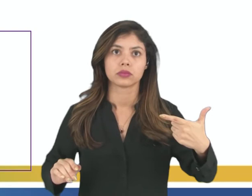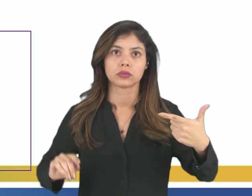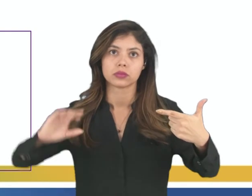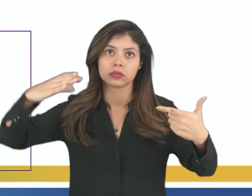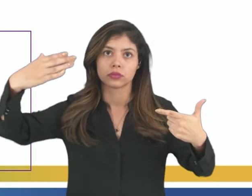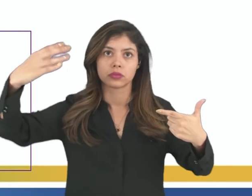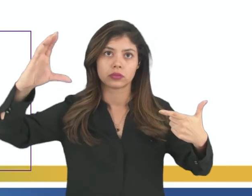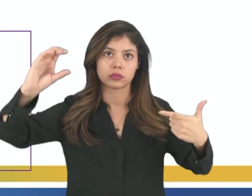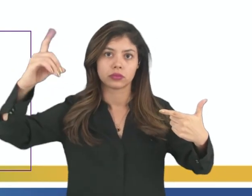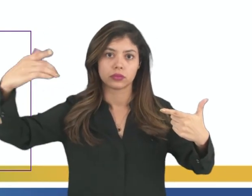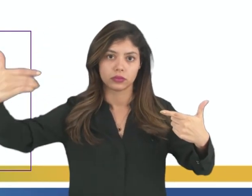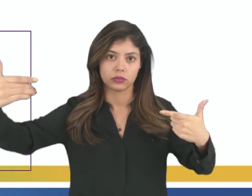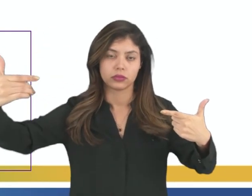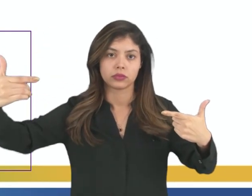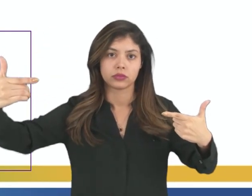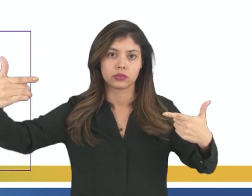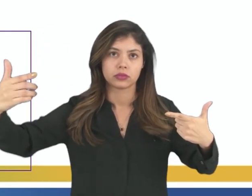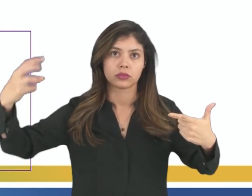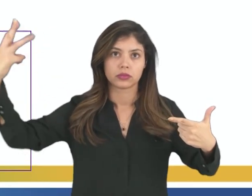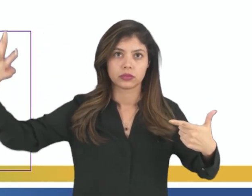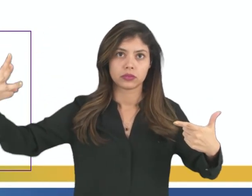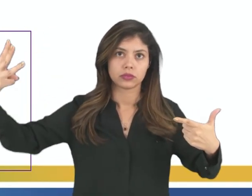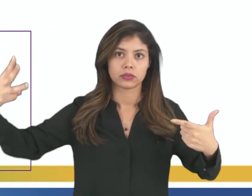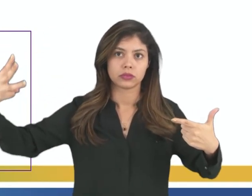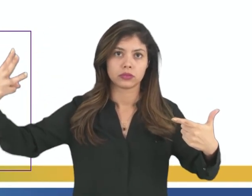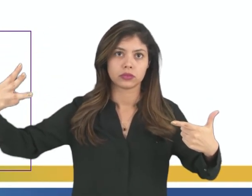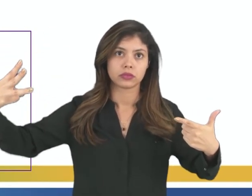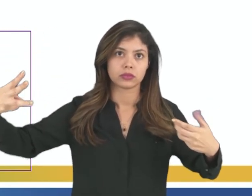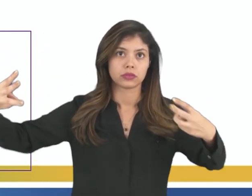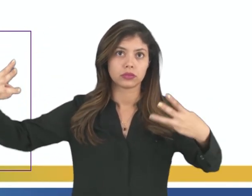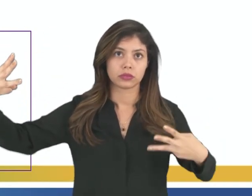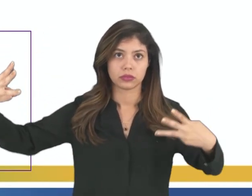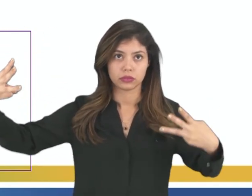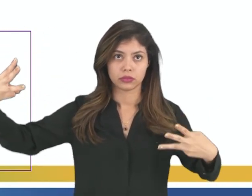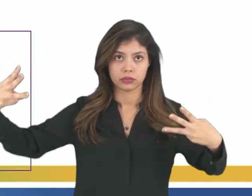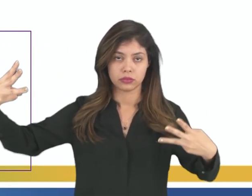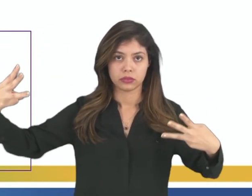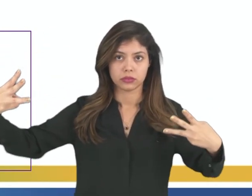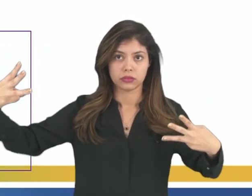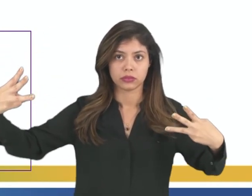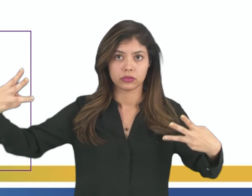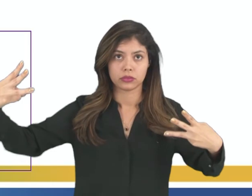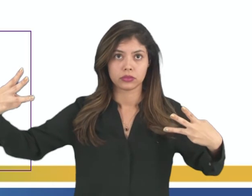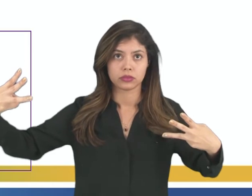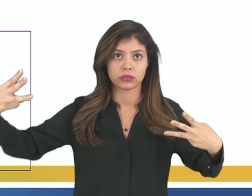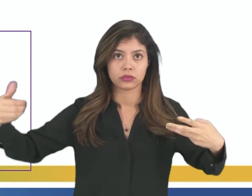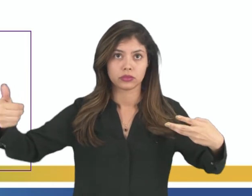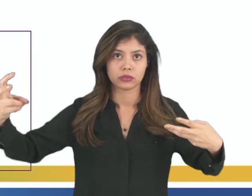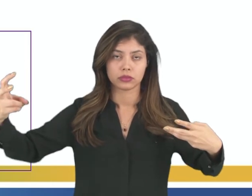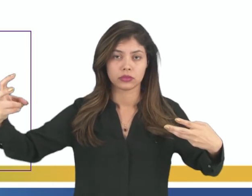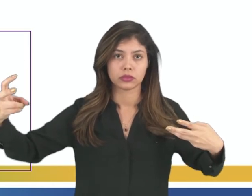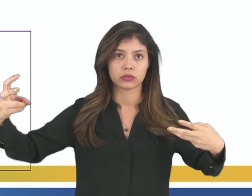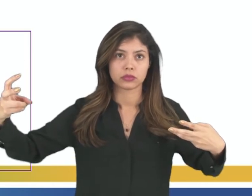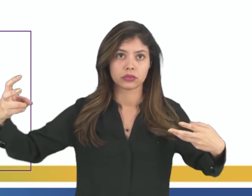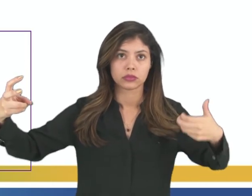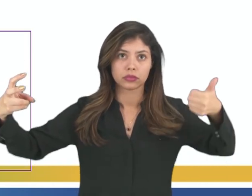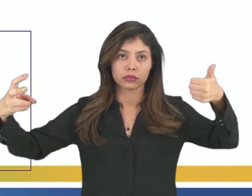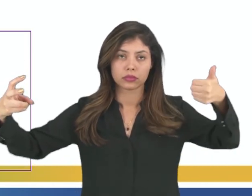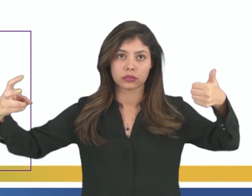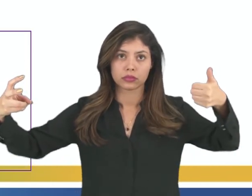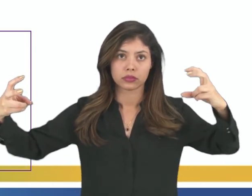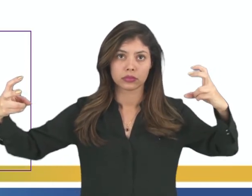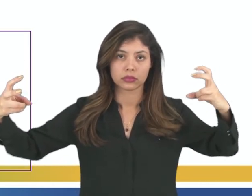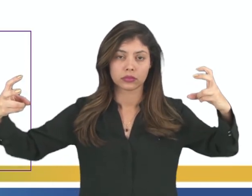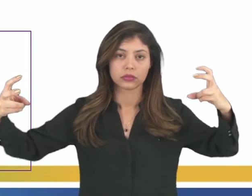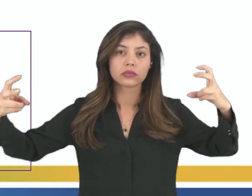com 6CO2 no produto, 3 águas no reagente com 3 águas no produto, 15,5 de O2 no reagente